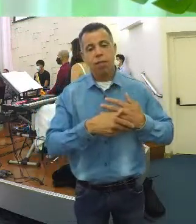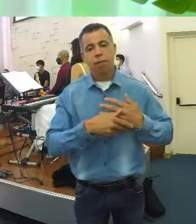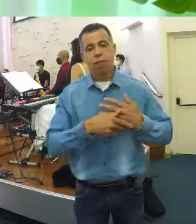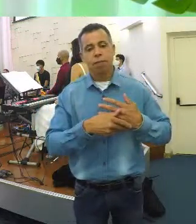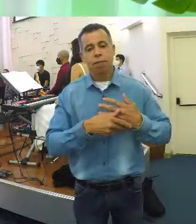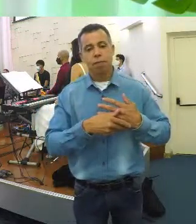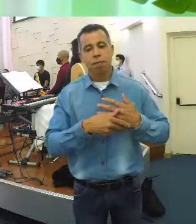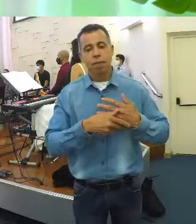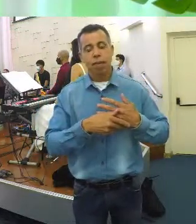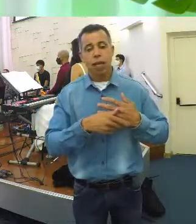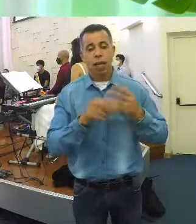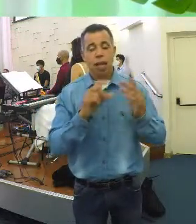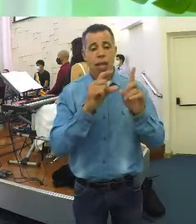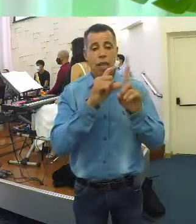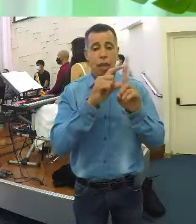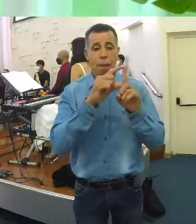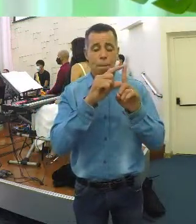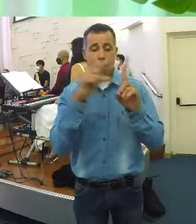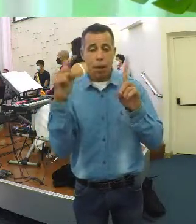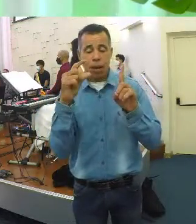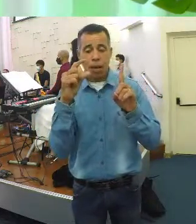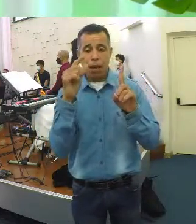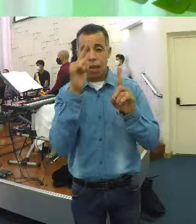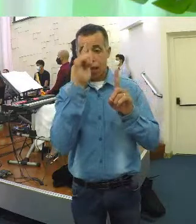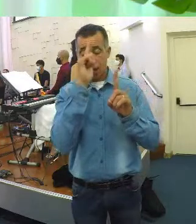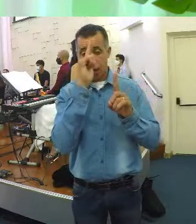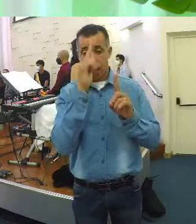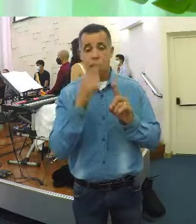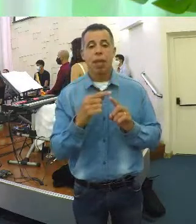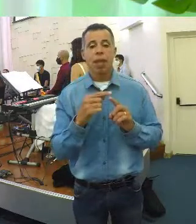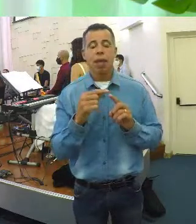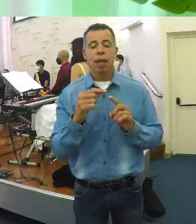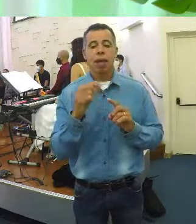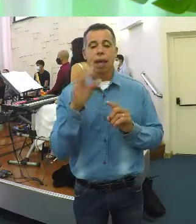língua grega é charis, a mesma raiz de charis, graça.